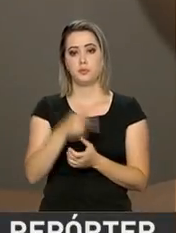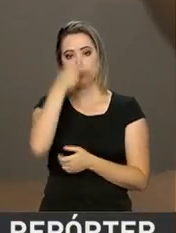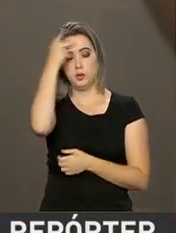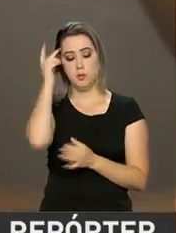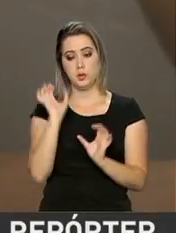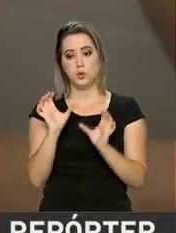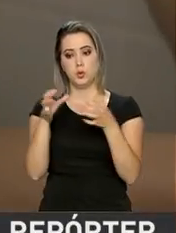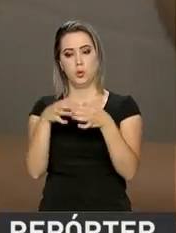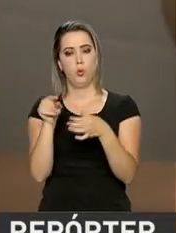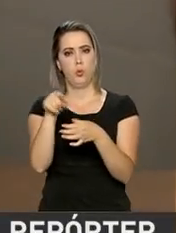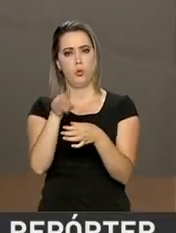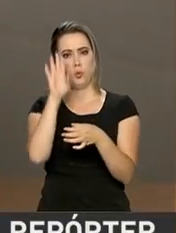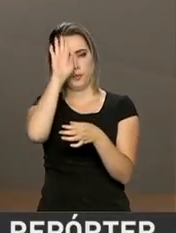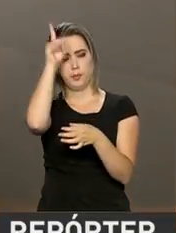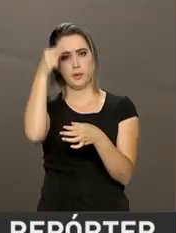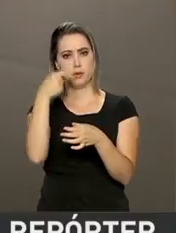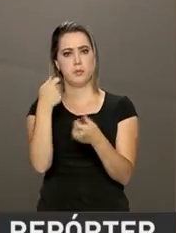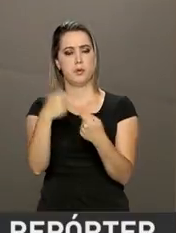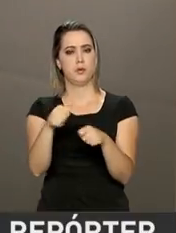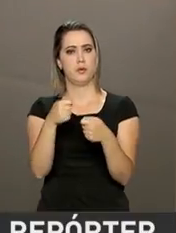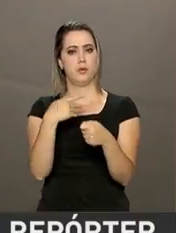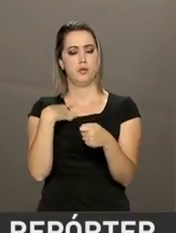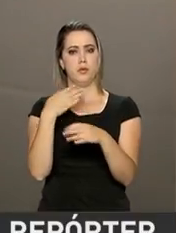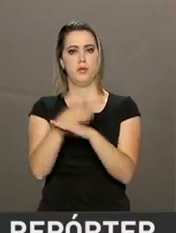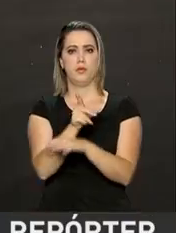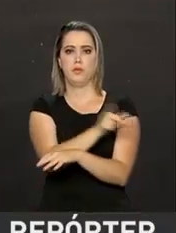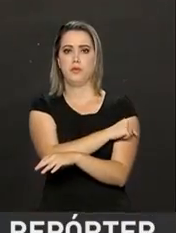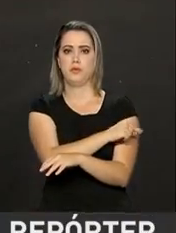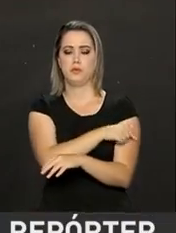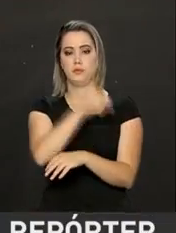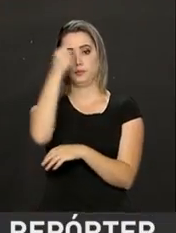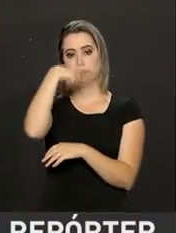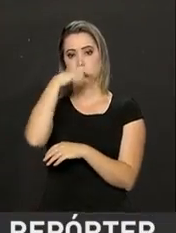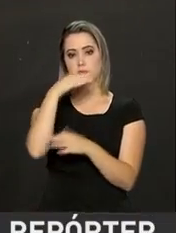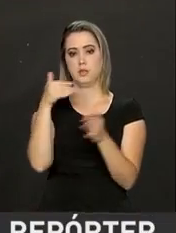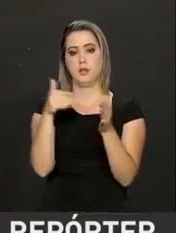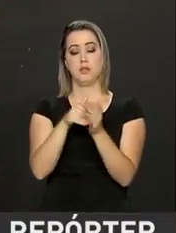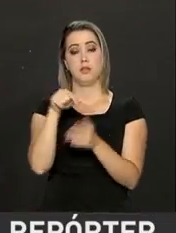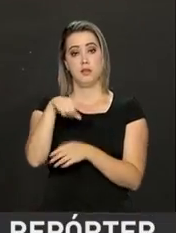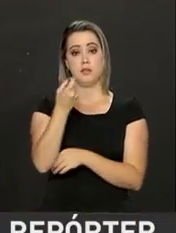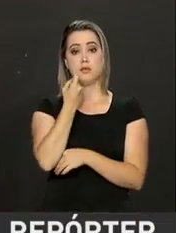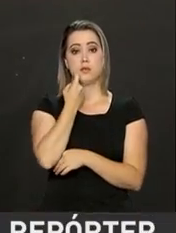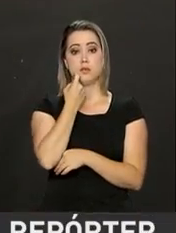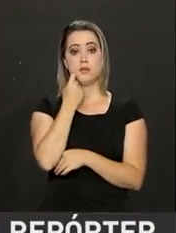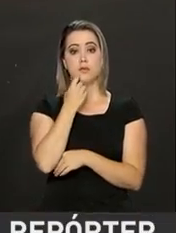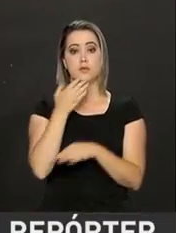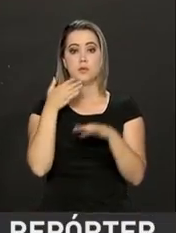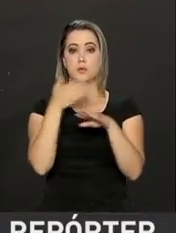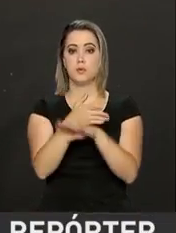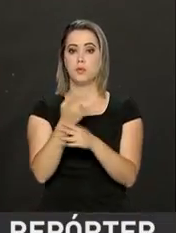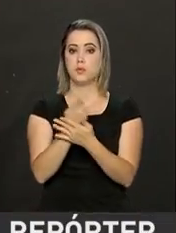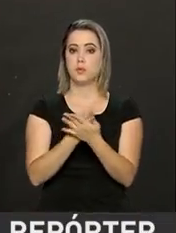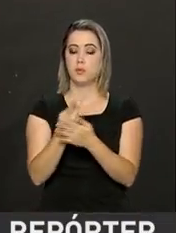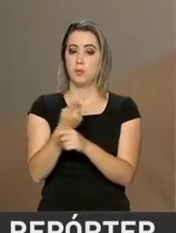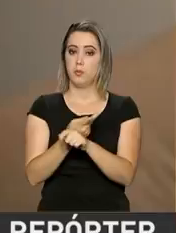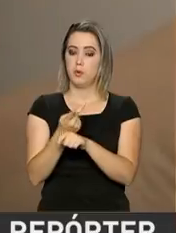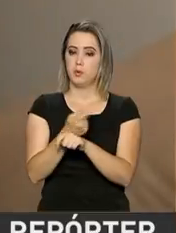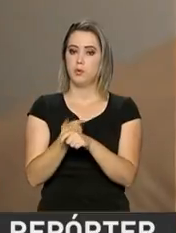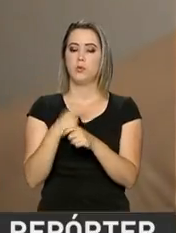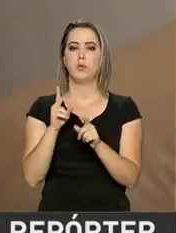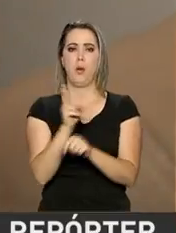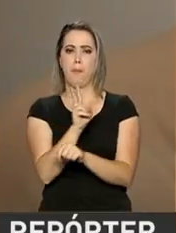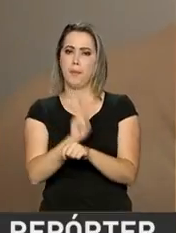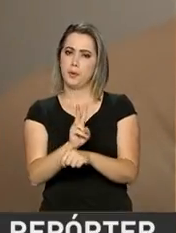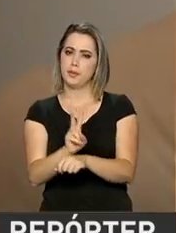do grupo prioritário e ainda não se vacinou contra a gripe têm até esta sexta-feira para ir a um poço e garantir a sua